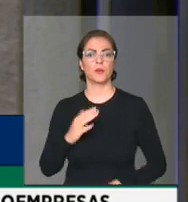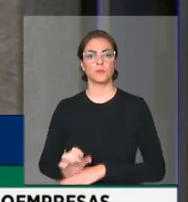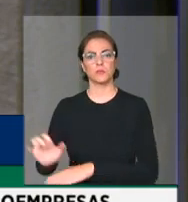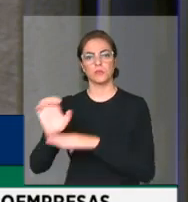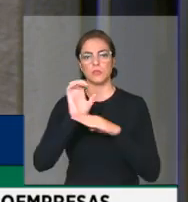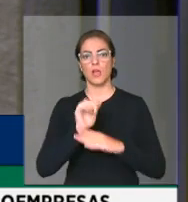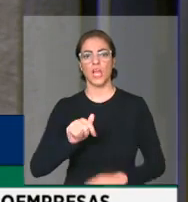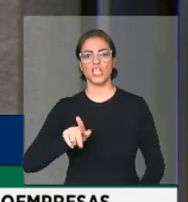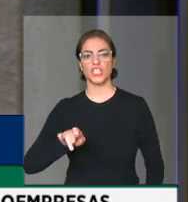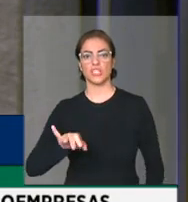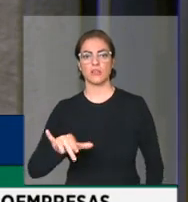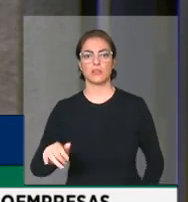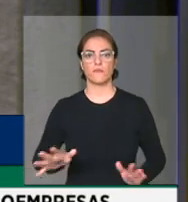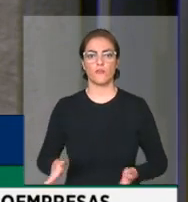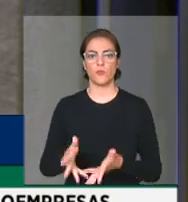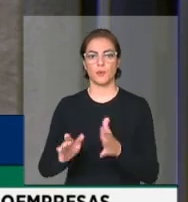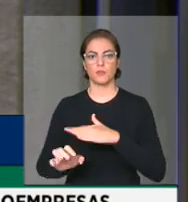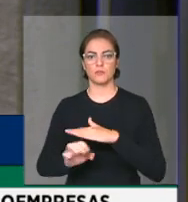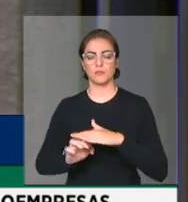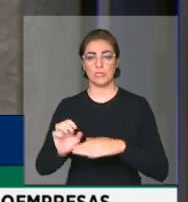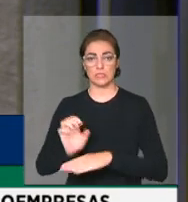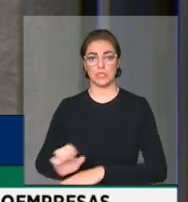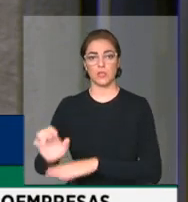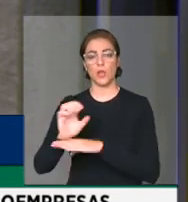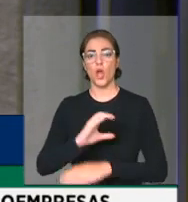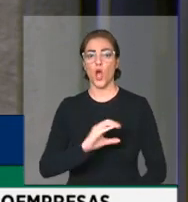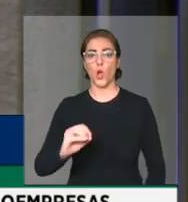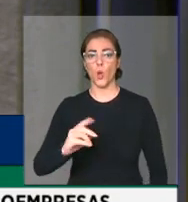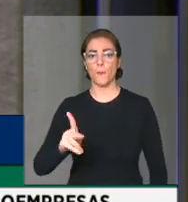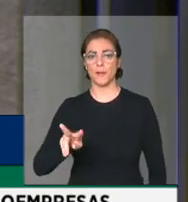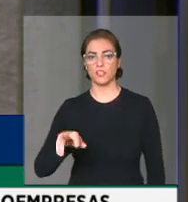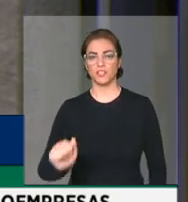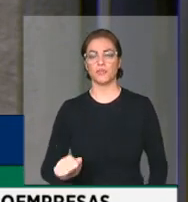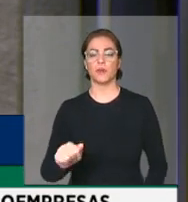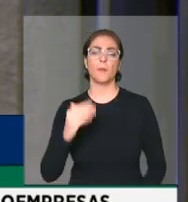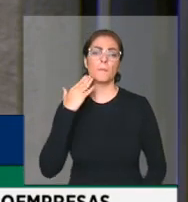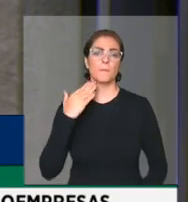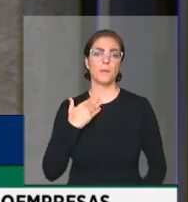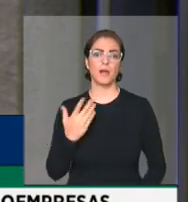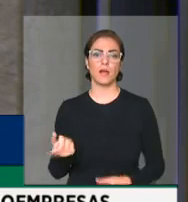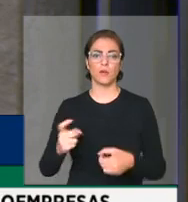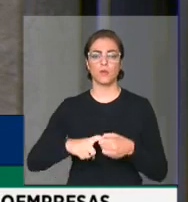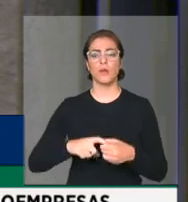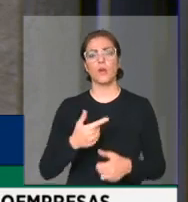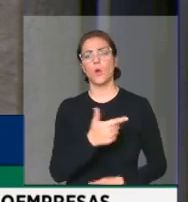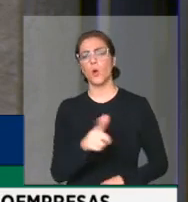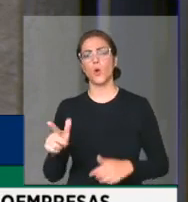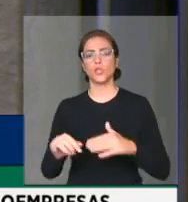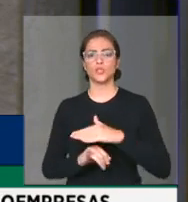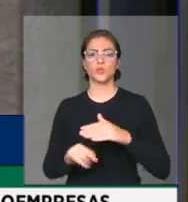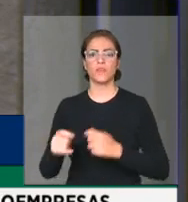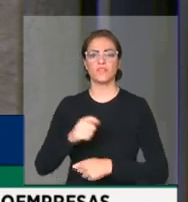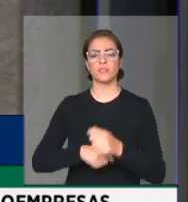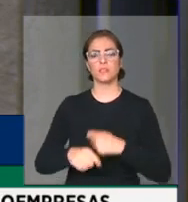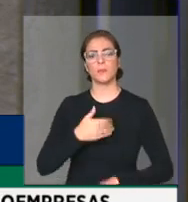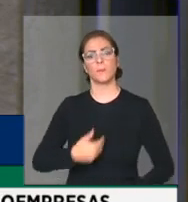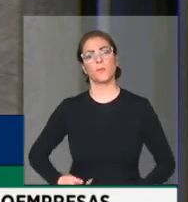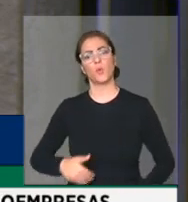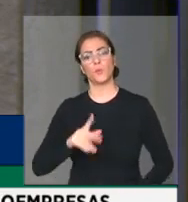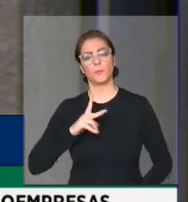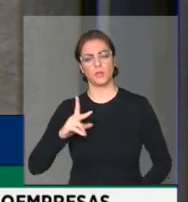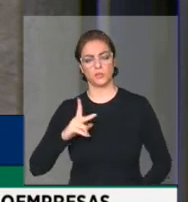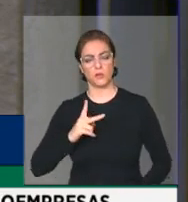estaduais, agências de fomento estaduais, cooperativas de crédito, bancos cooperados, demais instituições financeiras públicas e